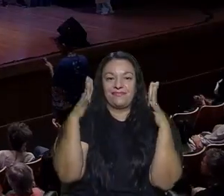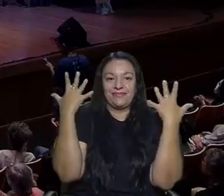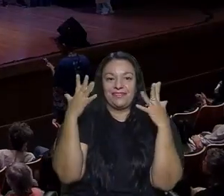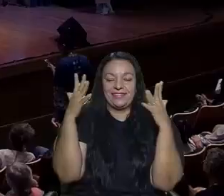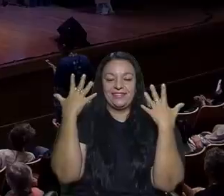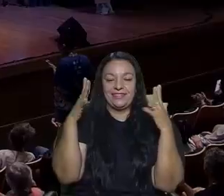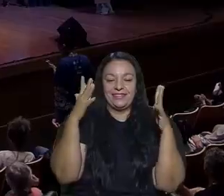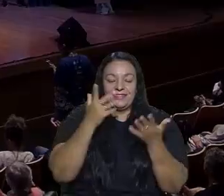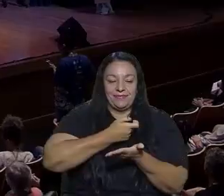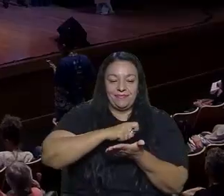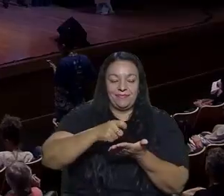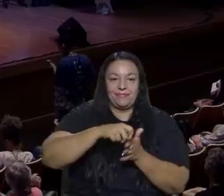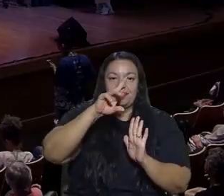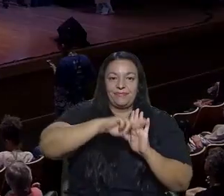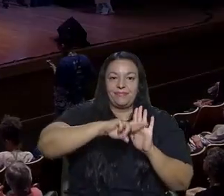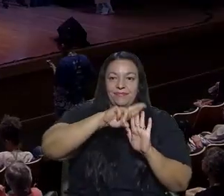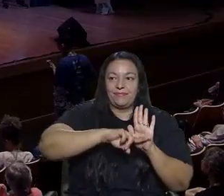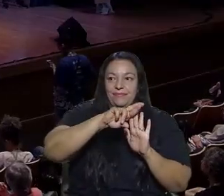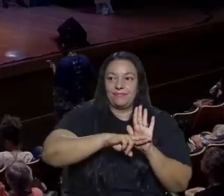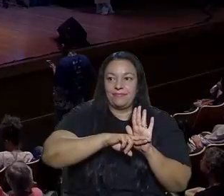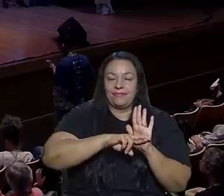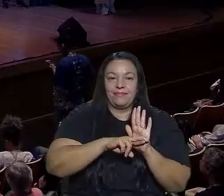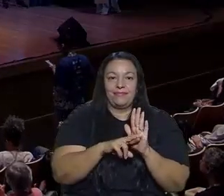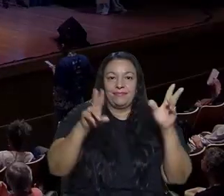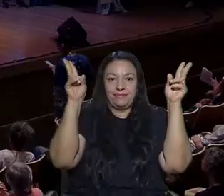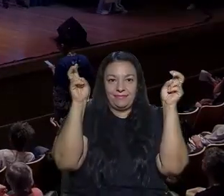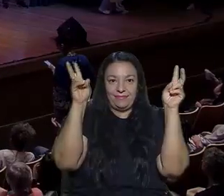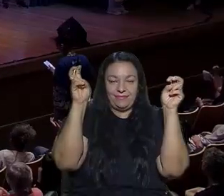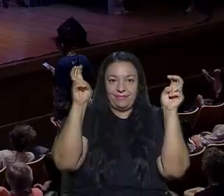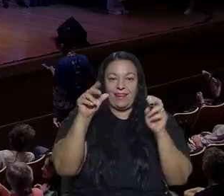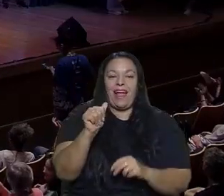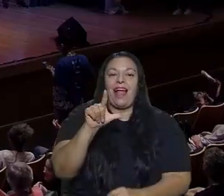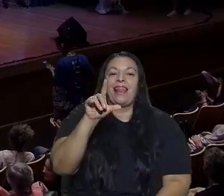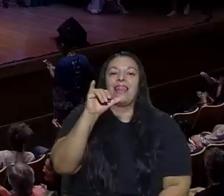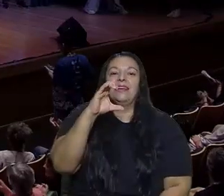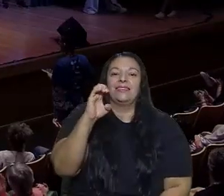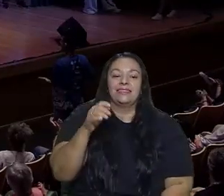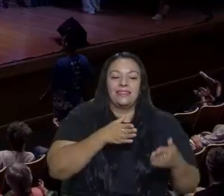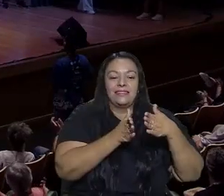E ela escreveu a redação Alice na Encruzilhada.